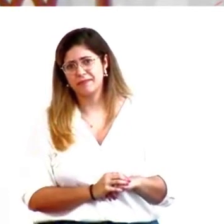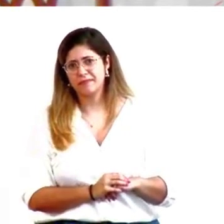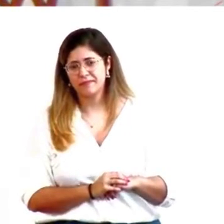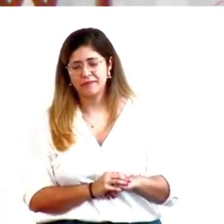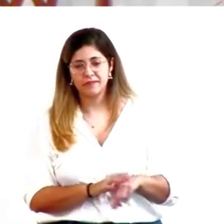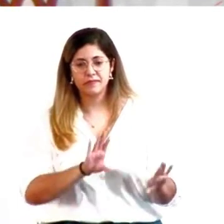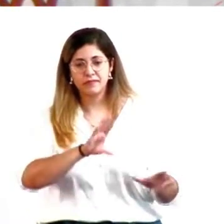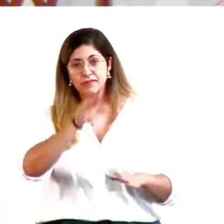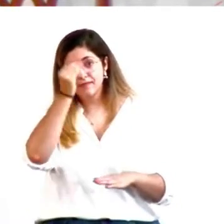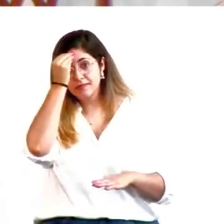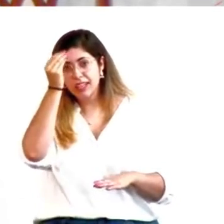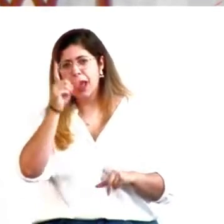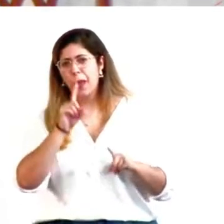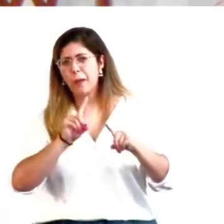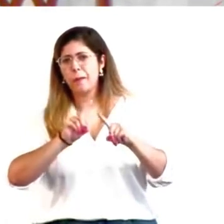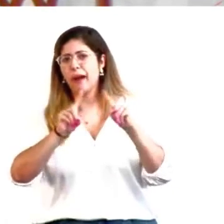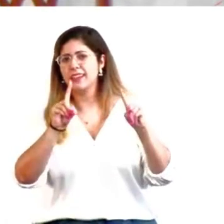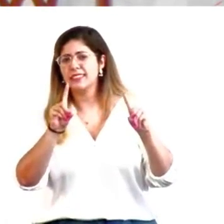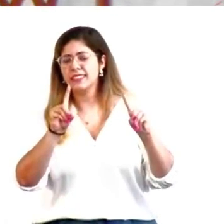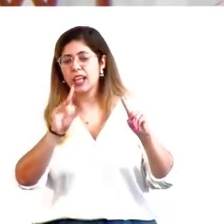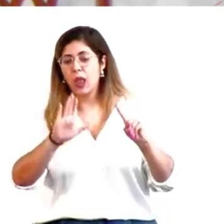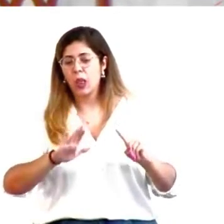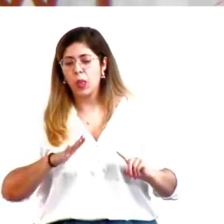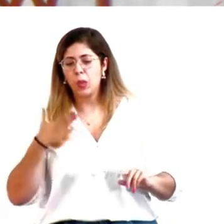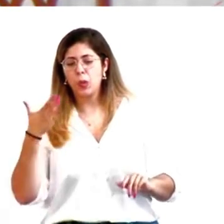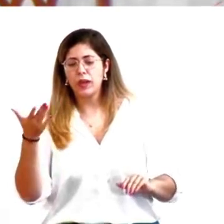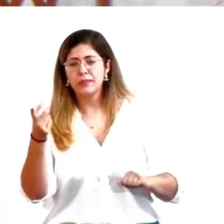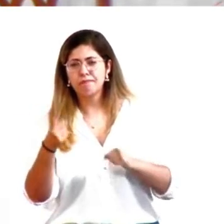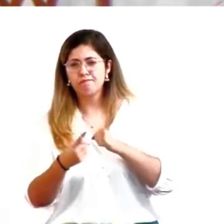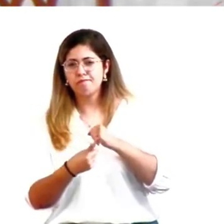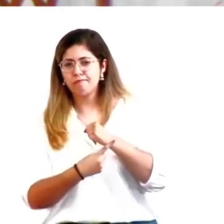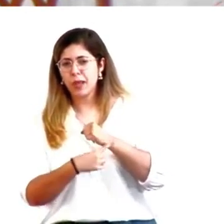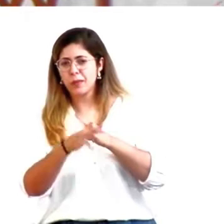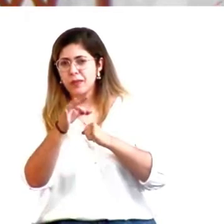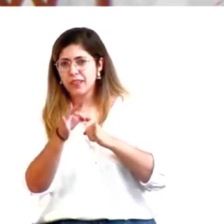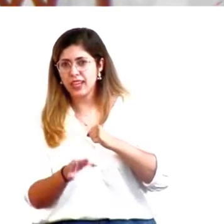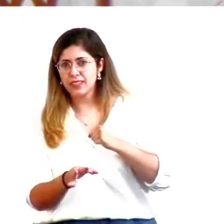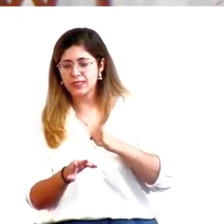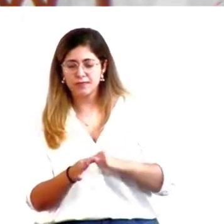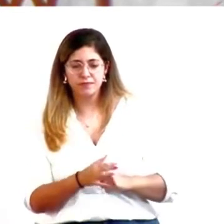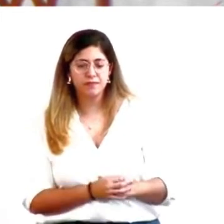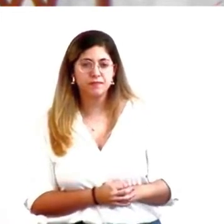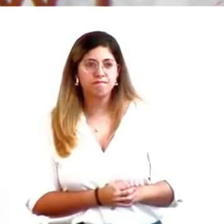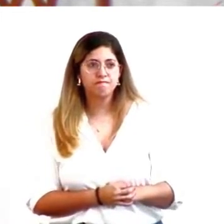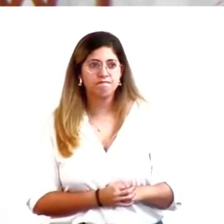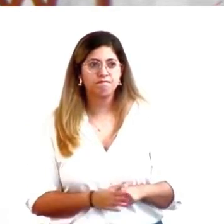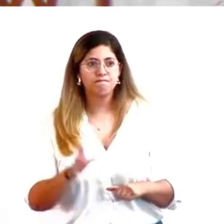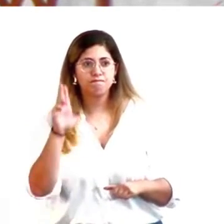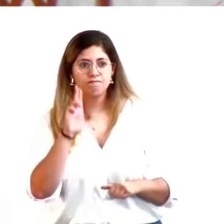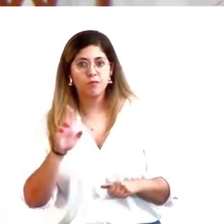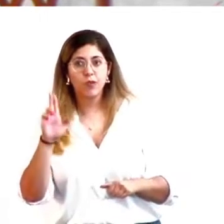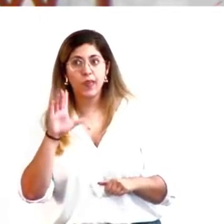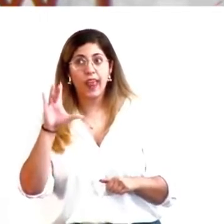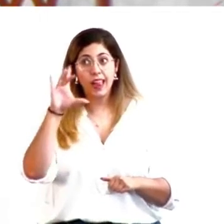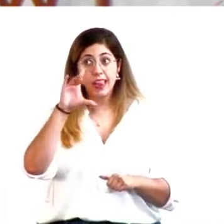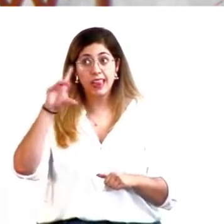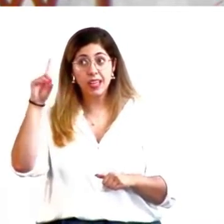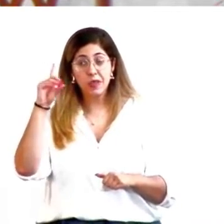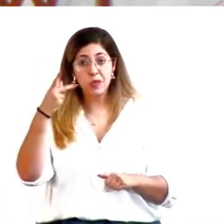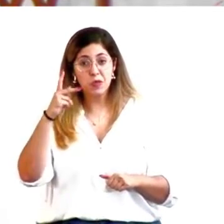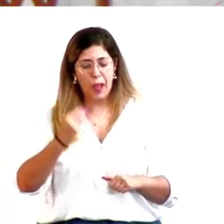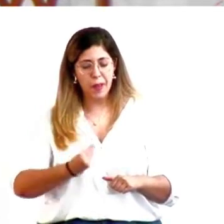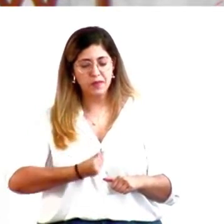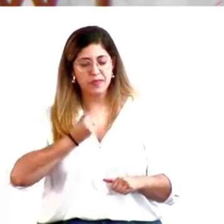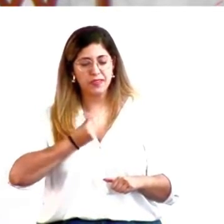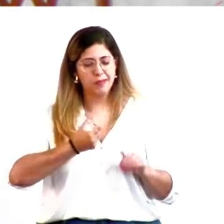mas para naquele momento do tempo você usá-lo da melhor maneira, porque